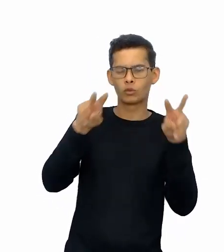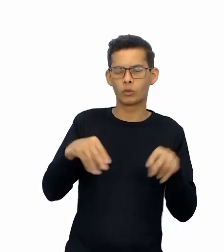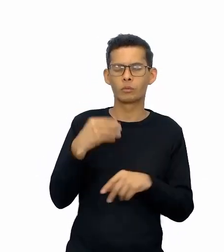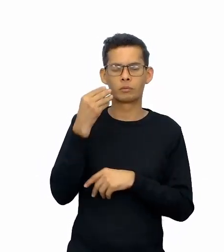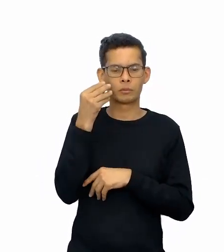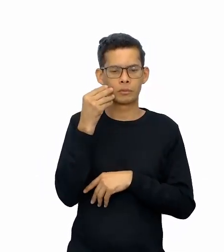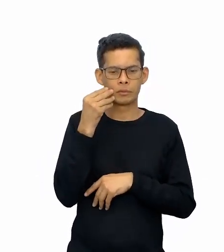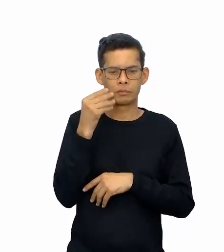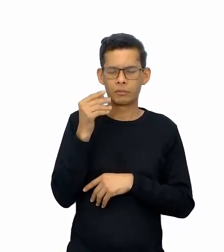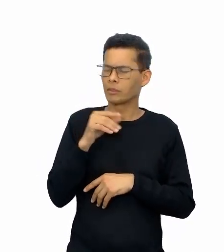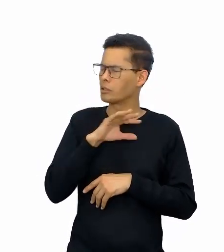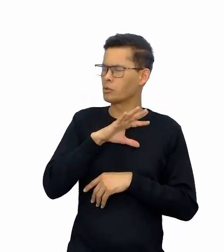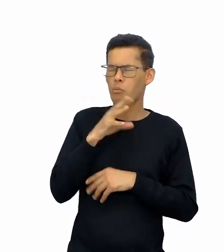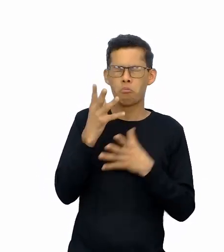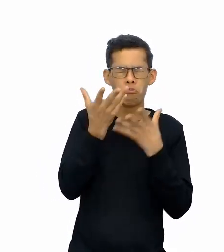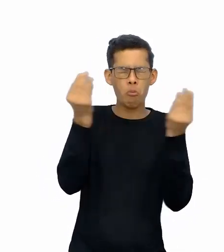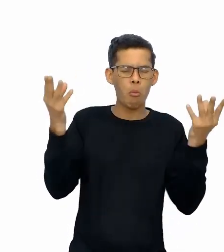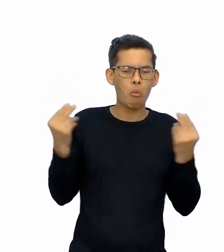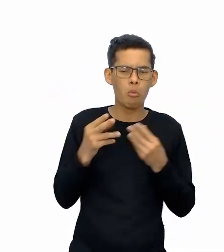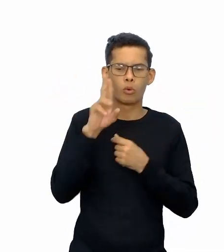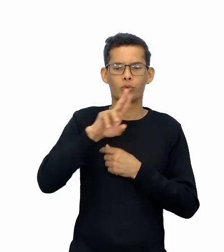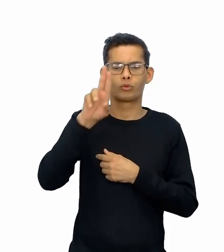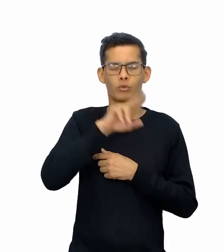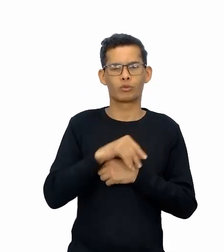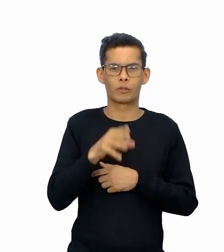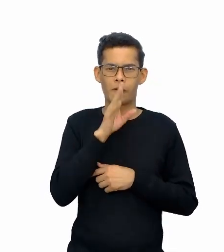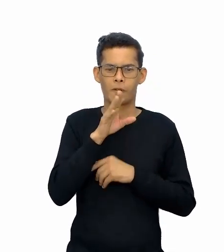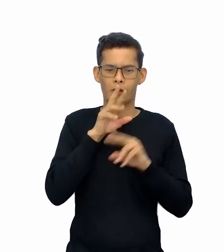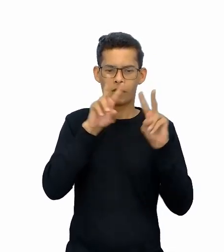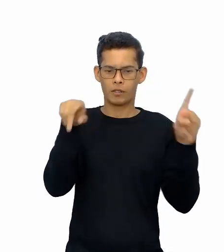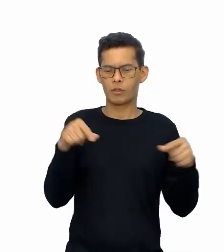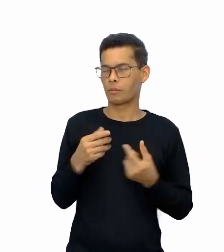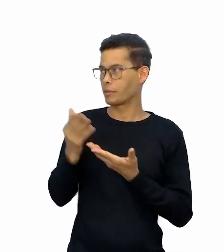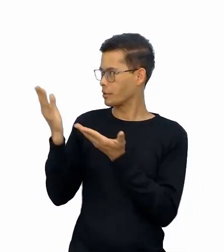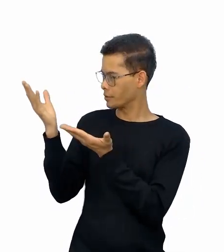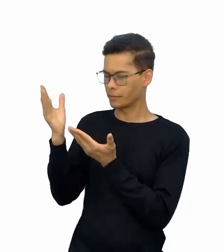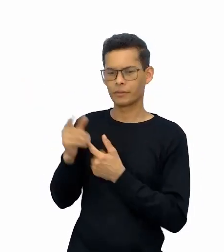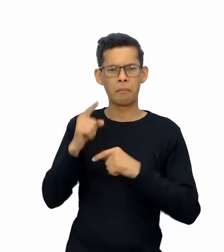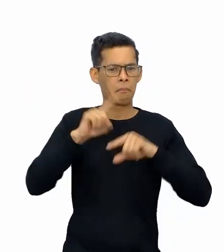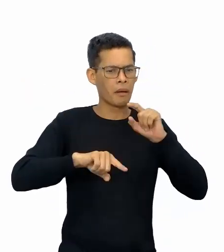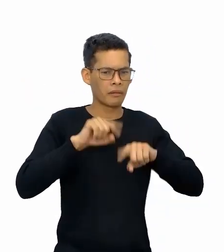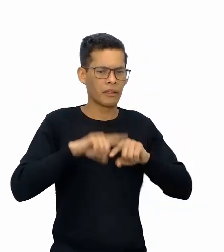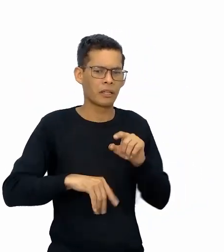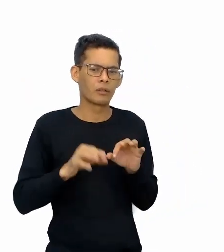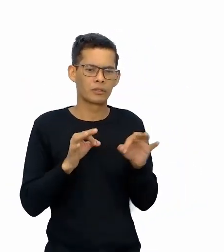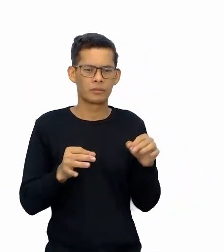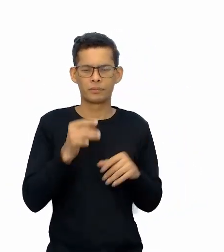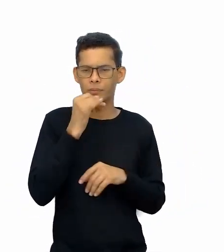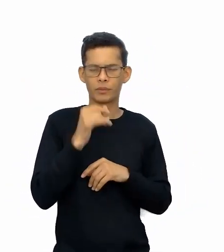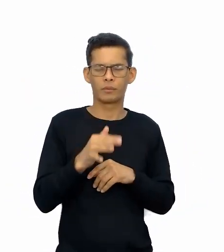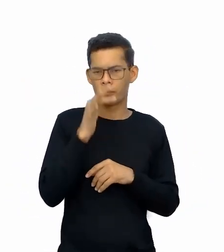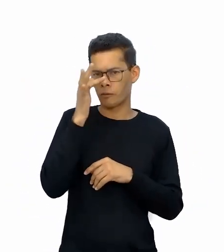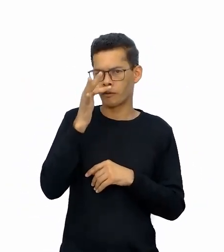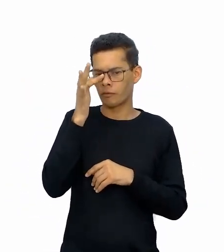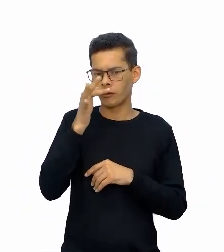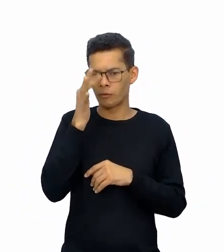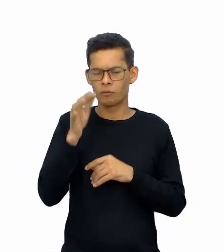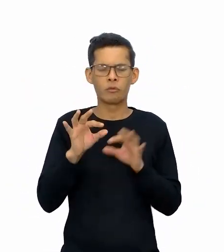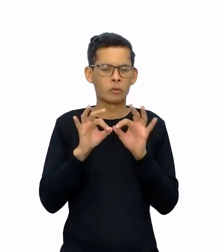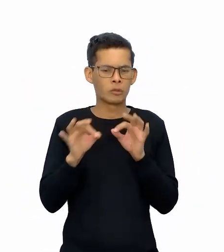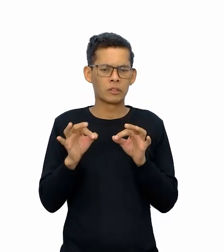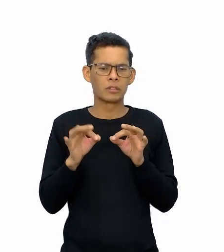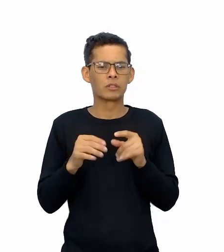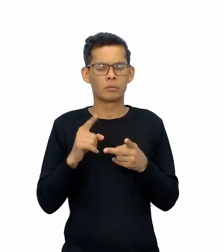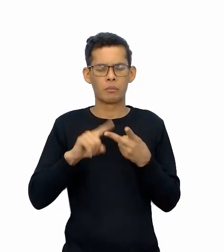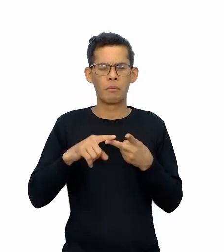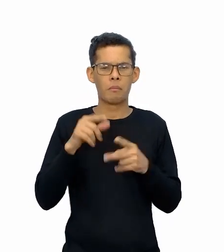bem conhecido por muitos, que utiliza materiais bem simples de serem encontrados. Então, uma pétala de flor, o papel de tornassol azul,